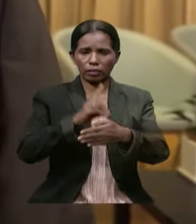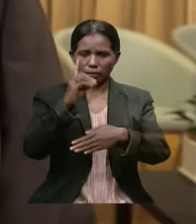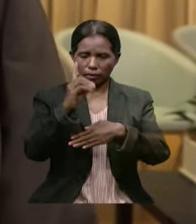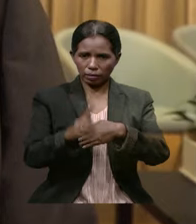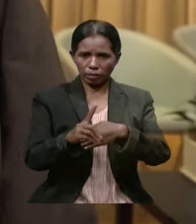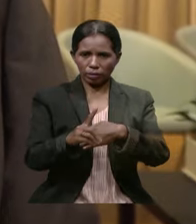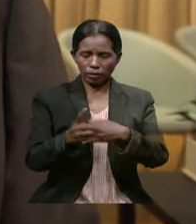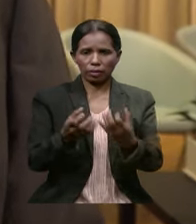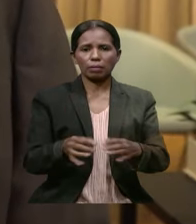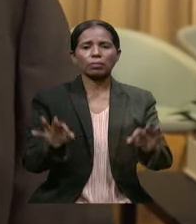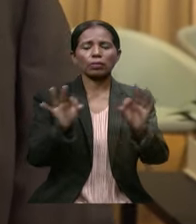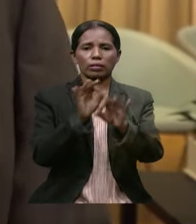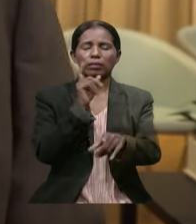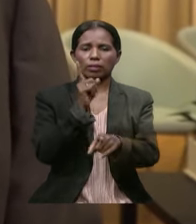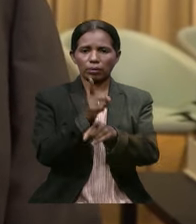Sul é importante